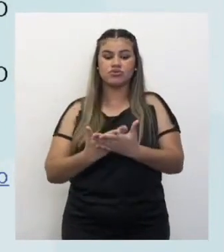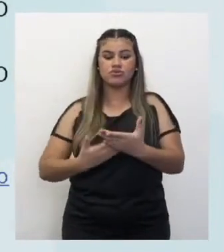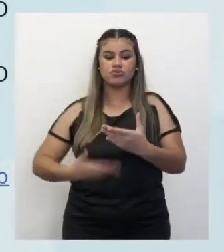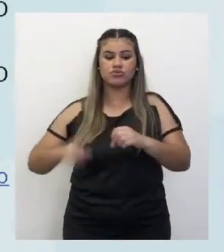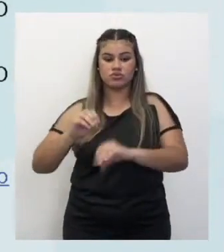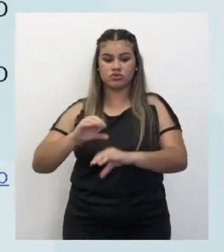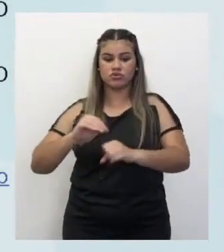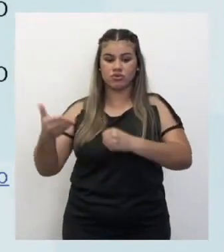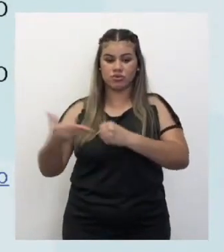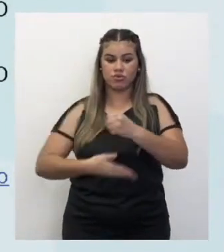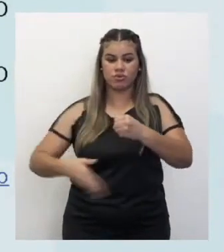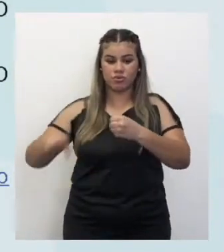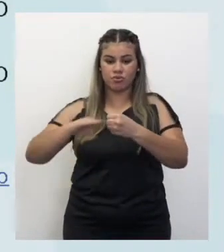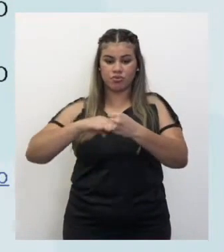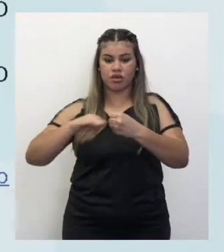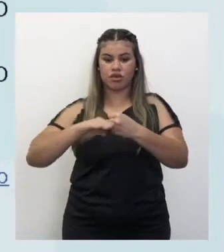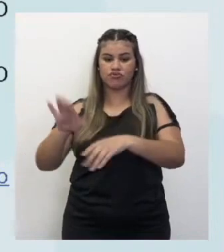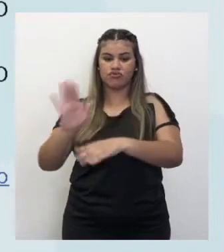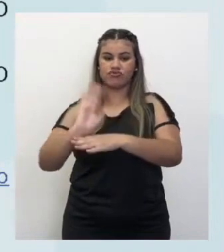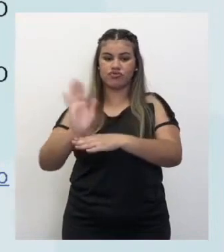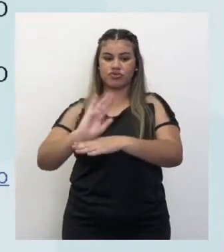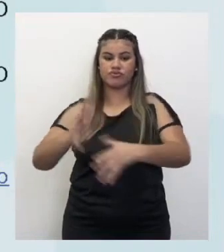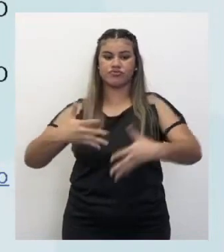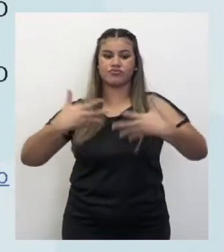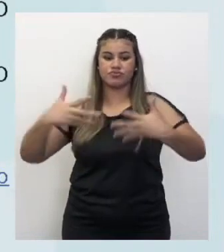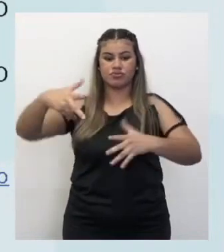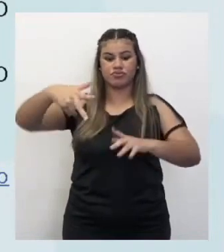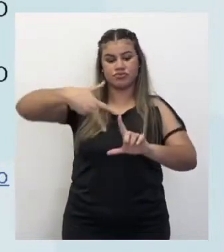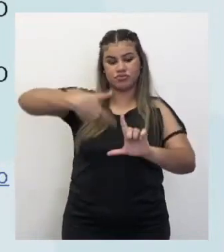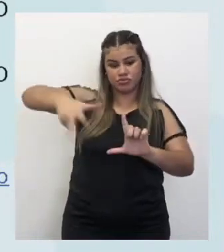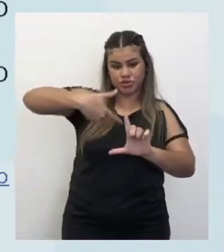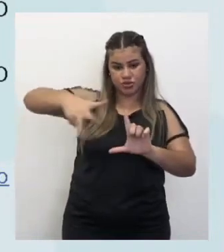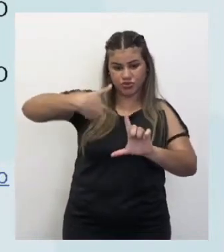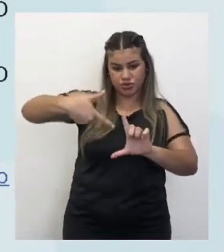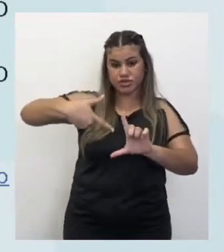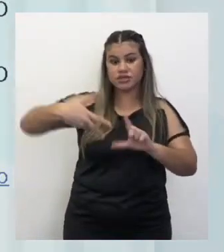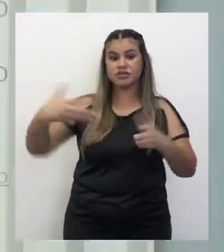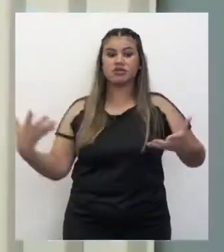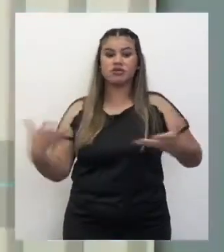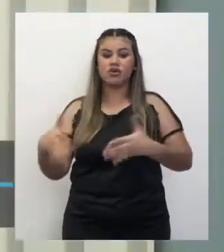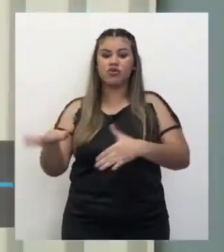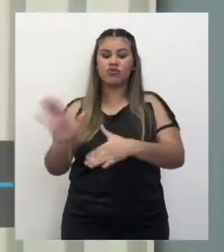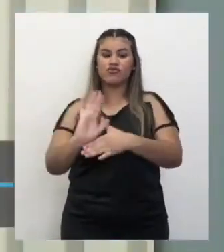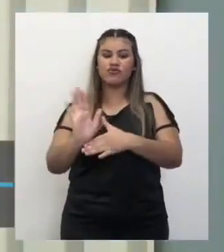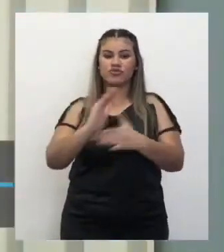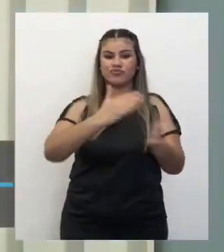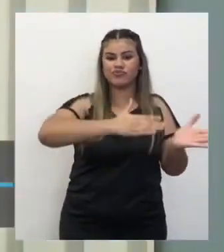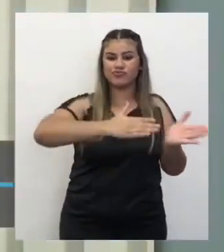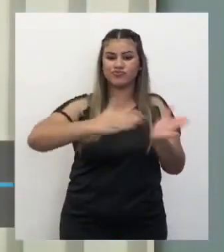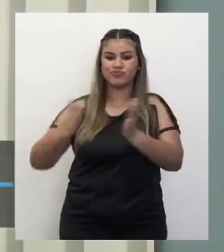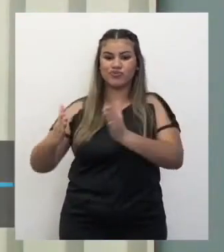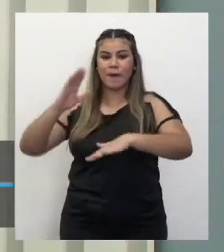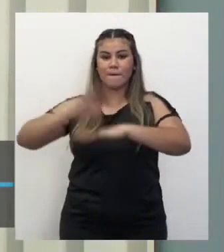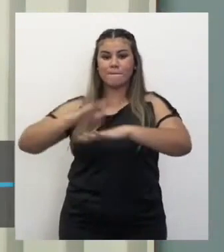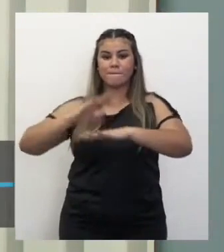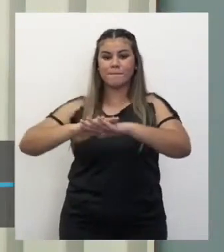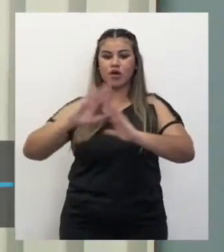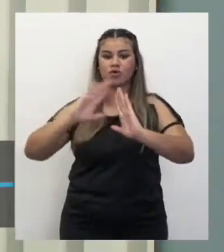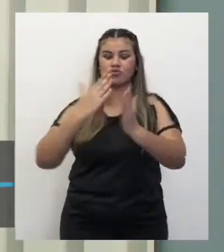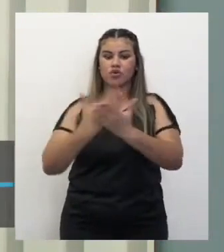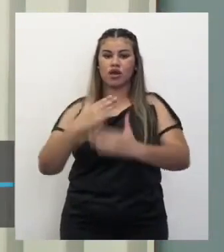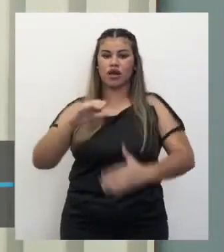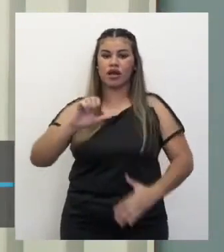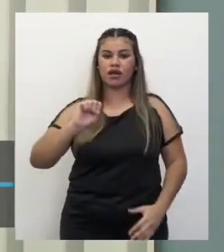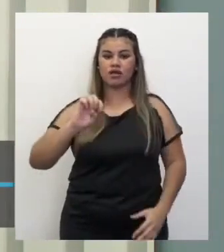ensino fundamental e médio produzem vídeos e animações. Nós vamos assistir agora ao vídeo feito por estudantes da escola Castro